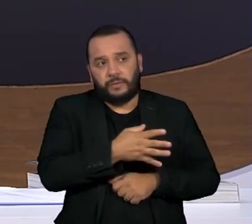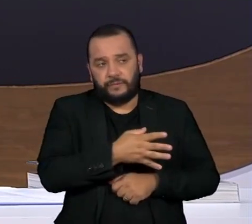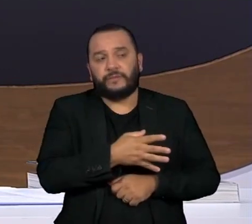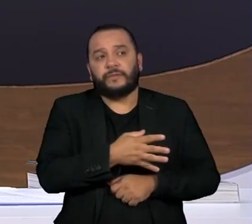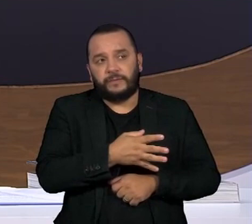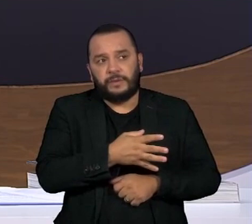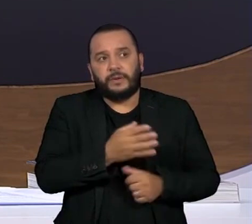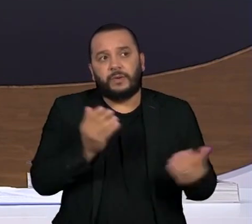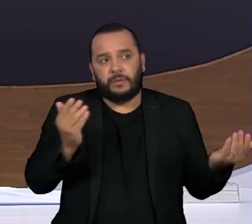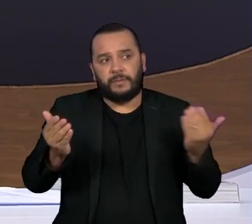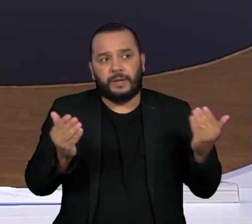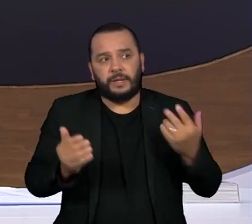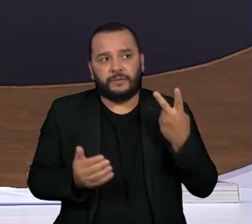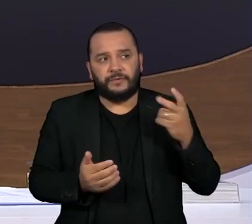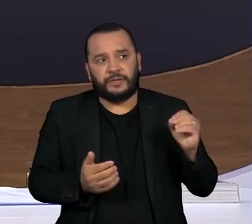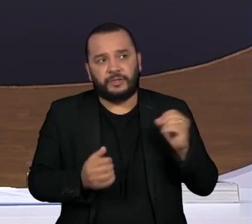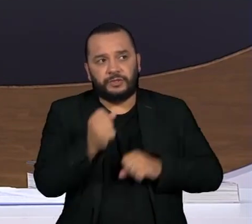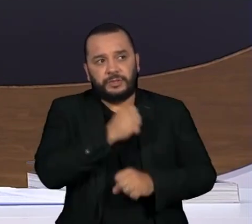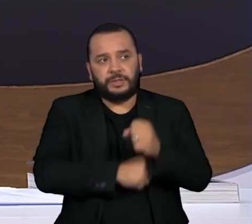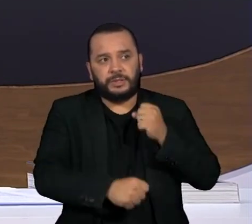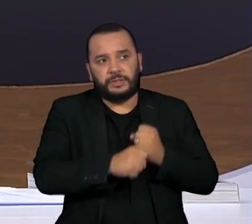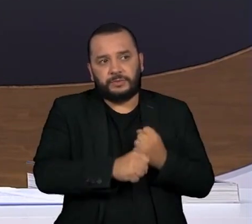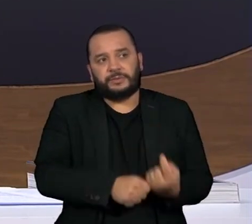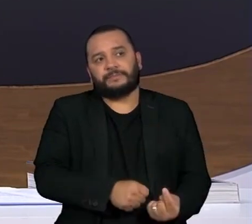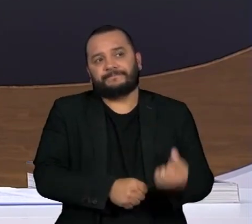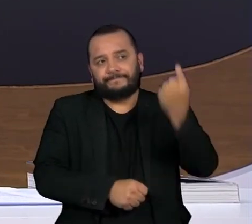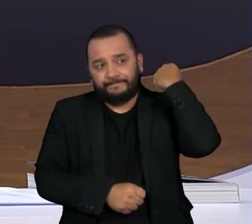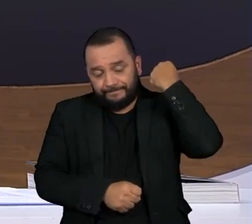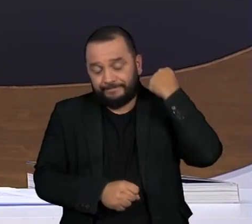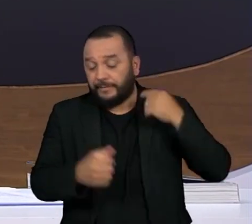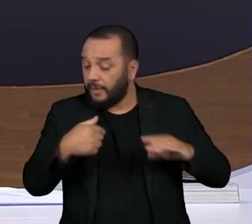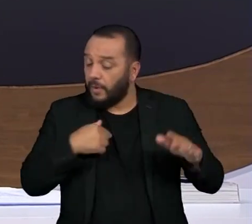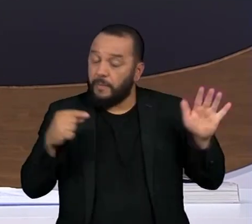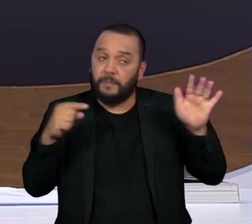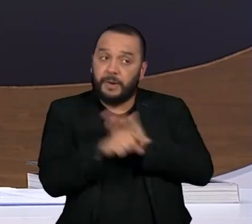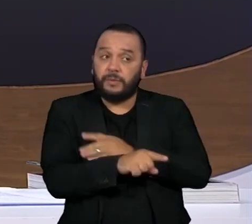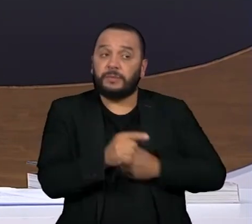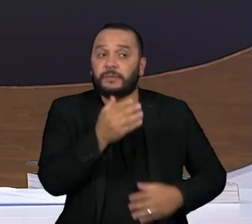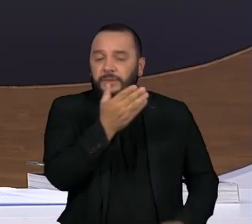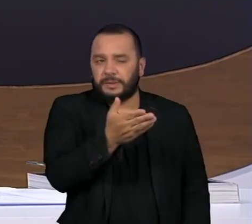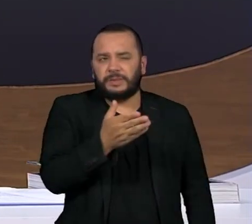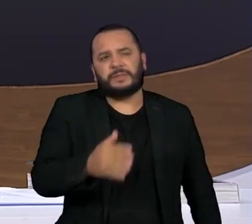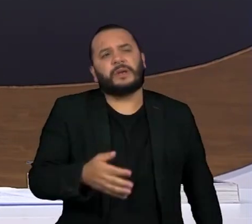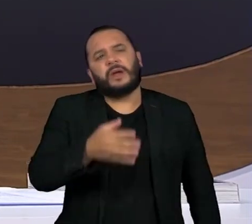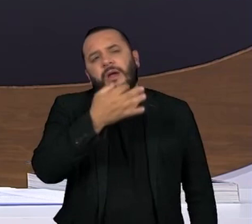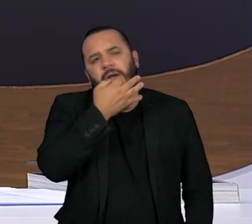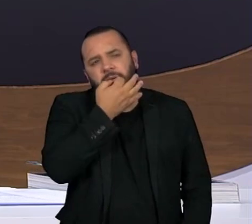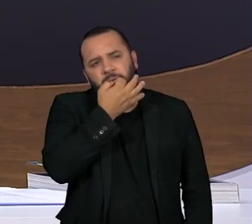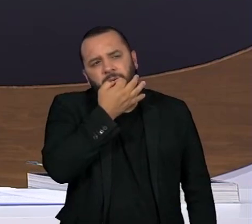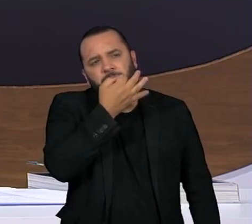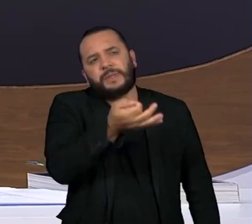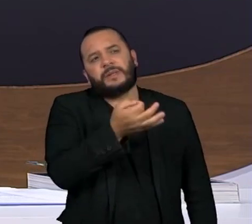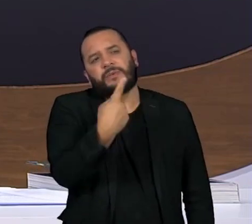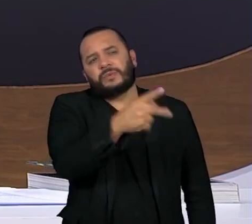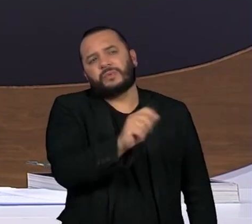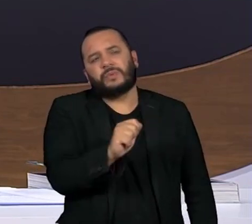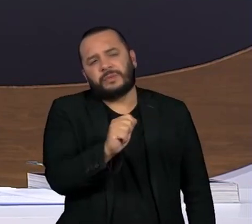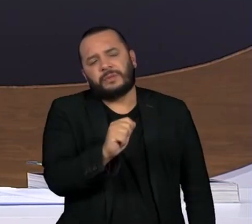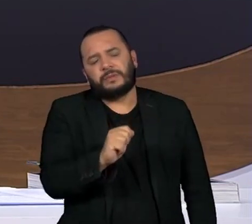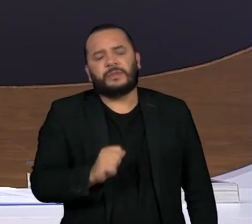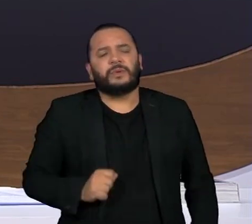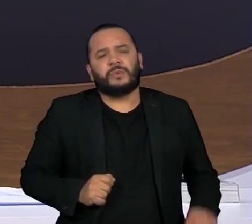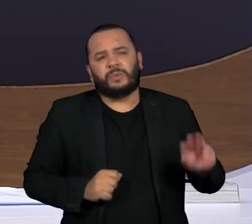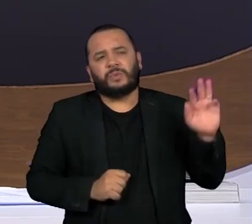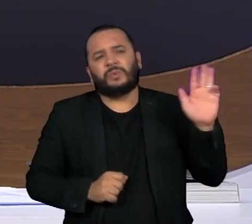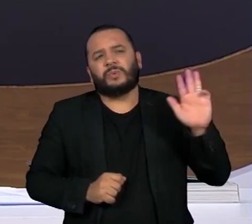20 anos atrás é eu te pergunto a seu ver ele tem ideia da velocidade